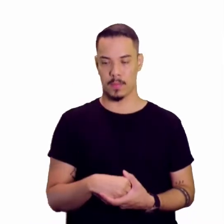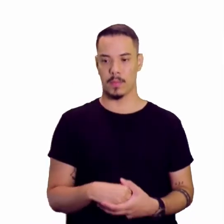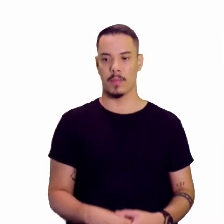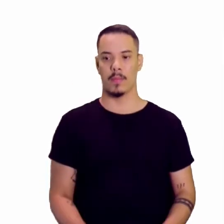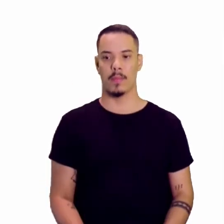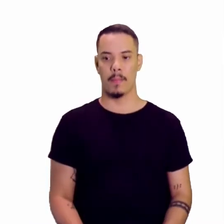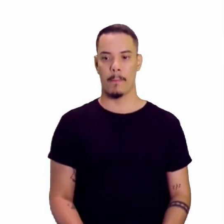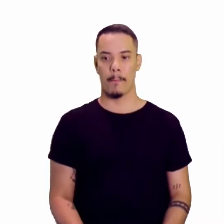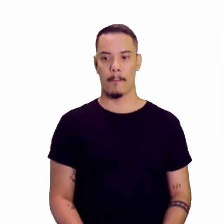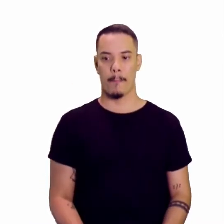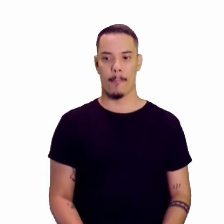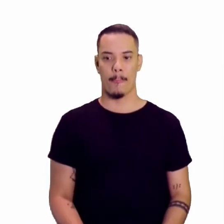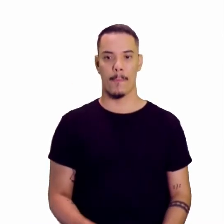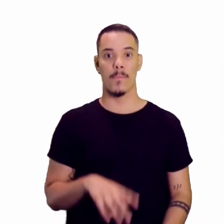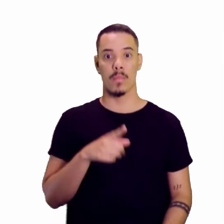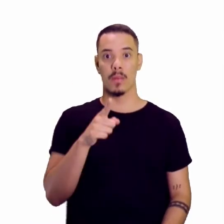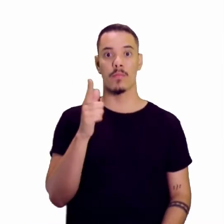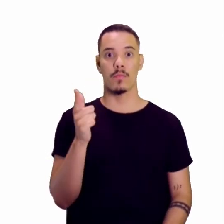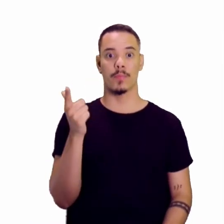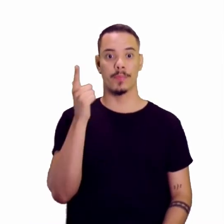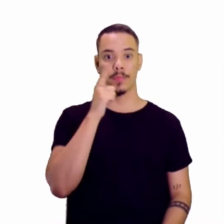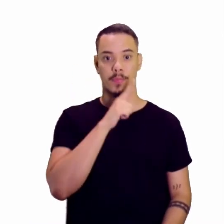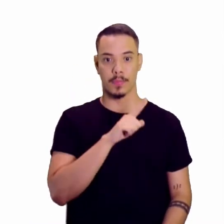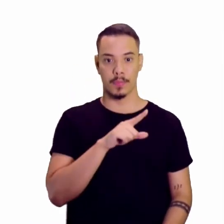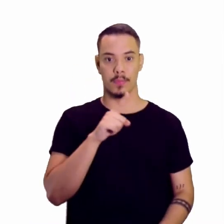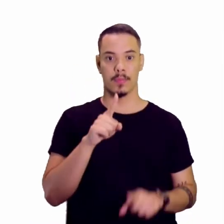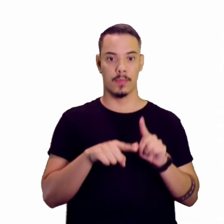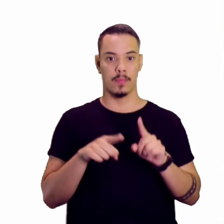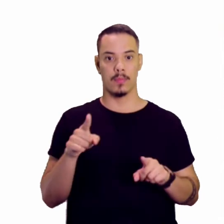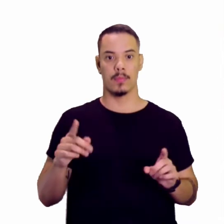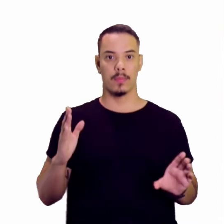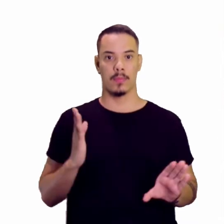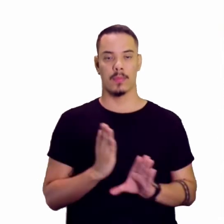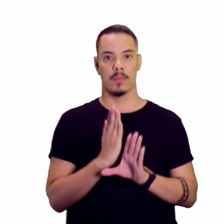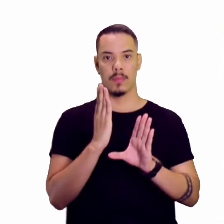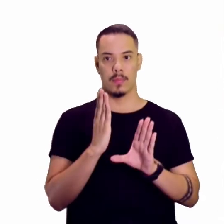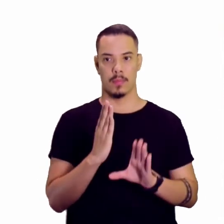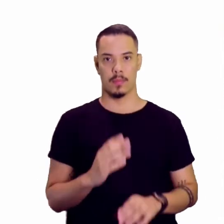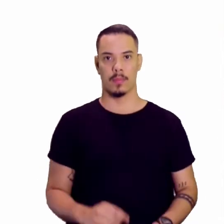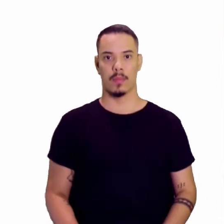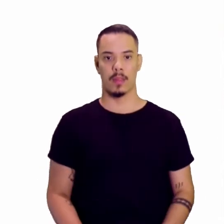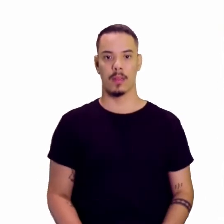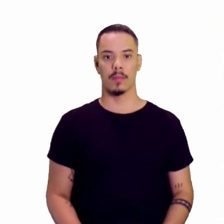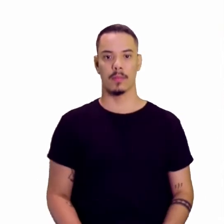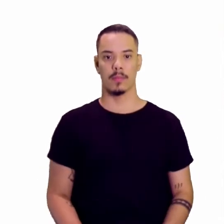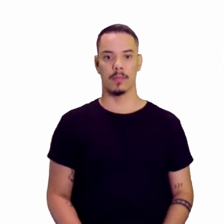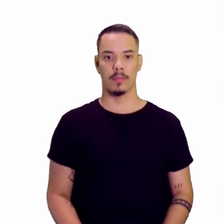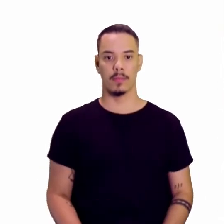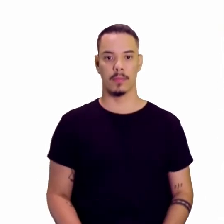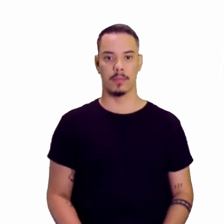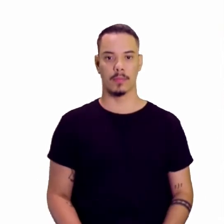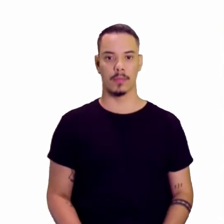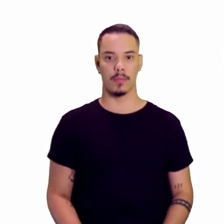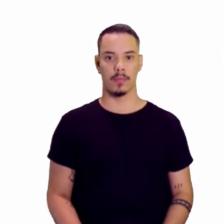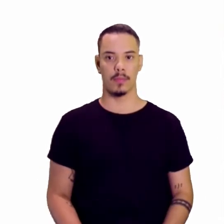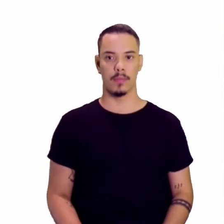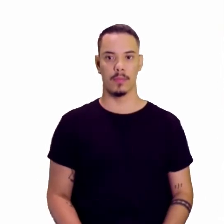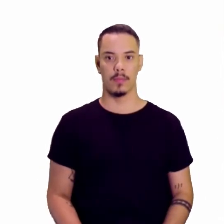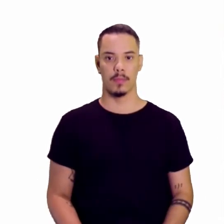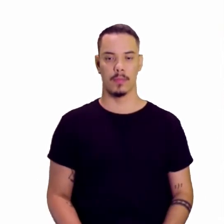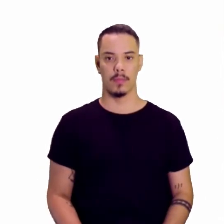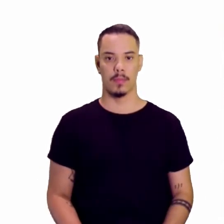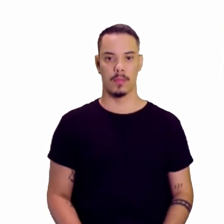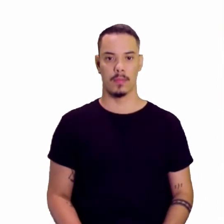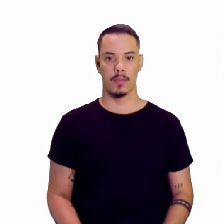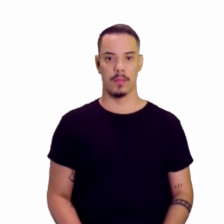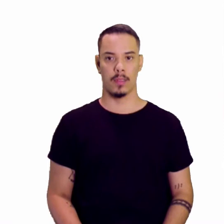caso você consegue, com a variação da velocidade, descobrir a aceleração e aí, com a força que você aplicou, você descobre a massa do objeto. Exatamente.